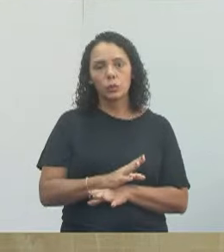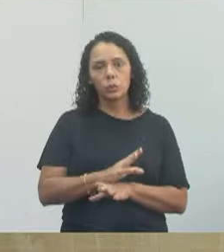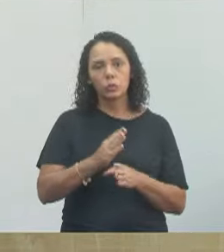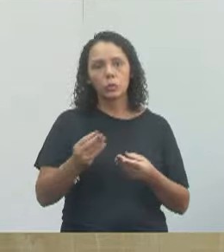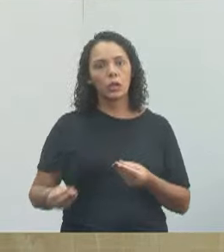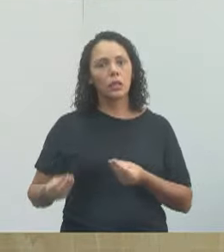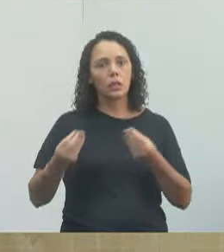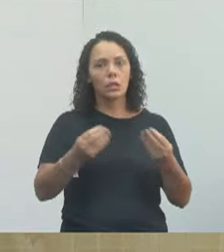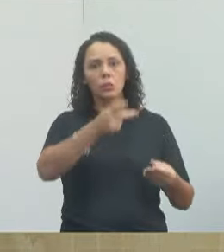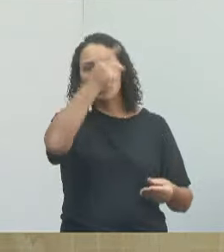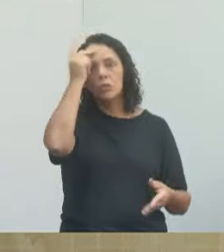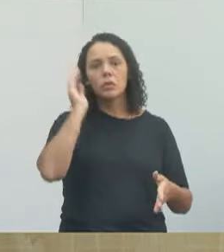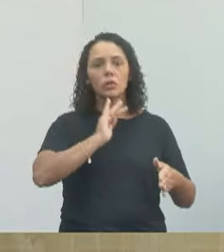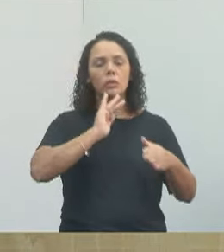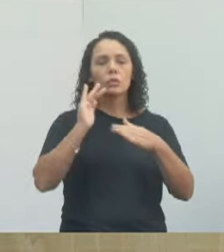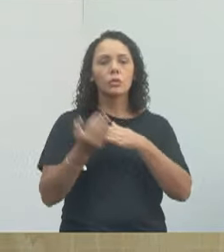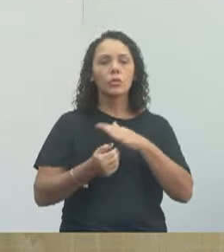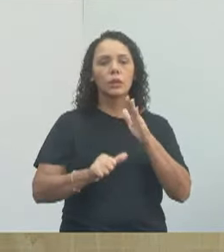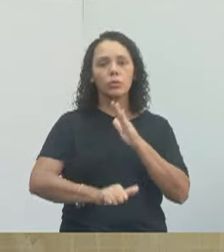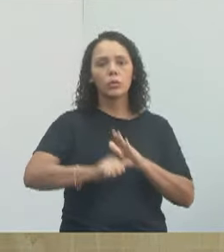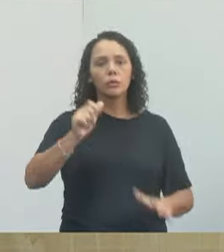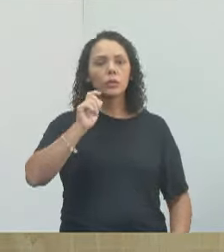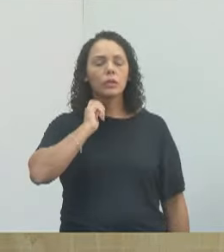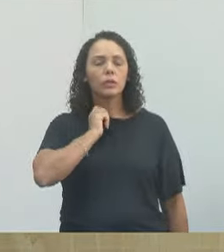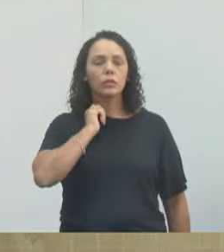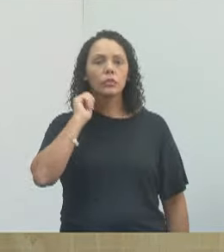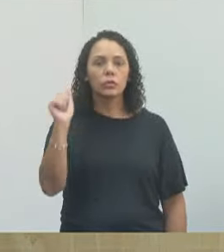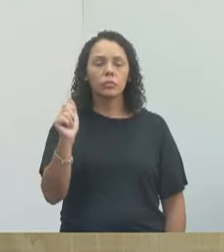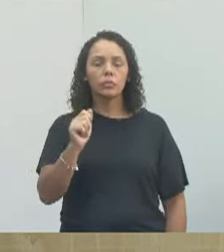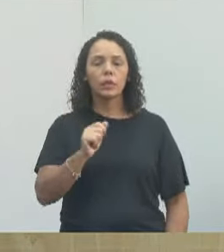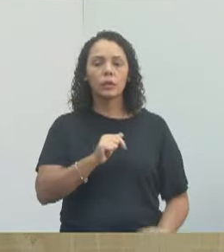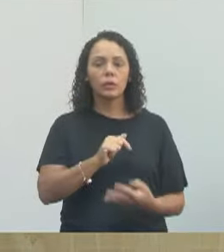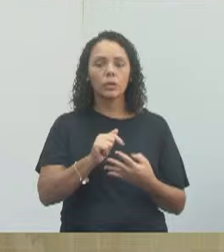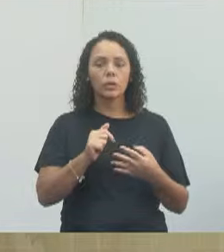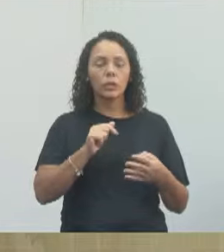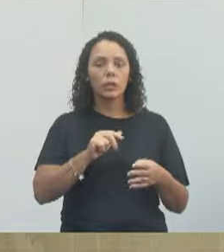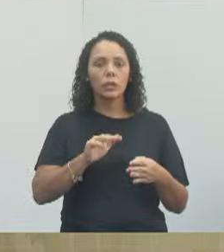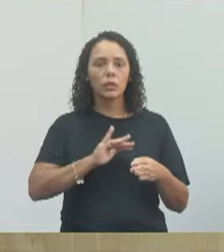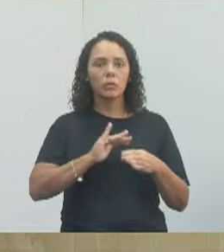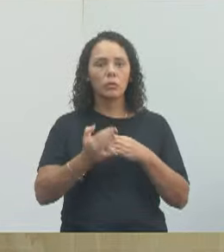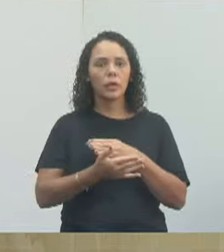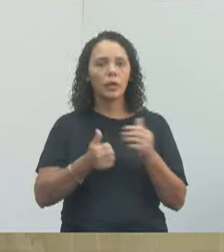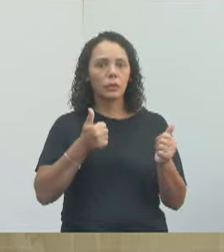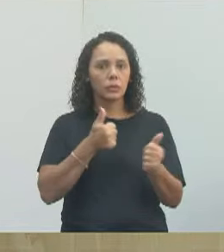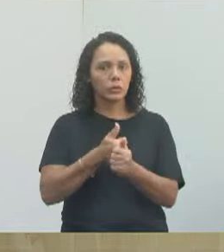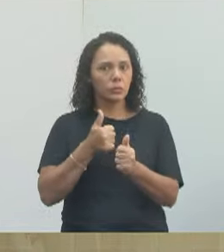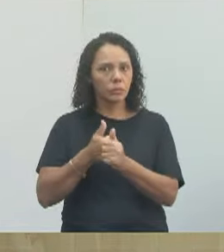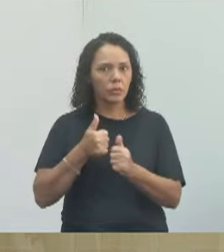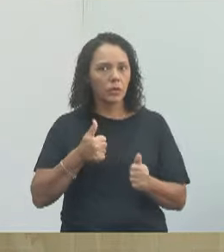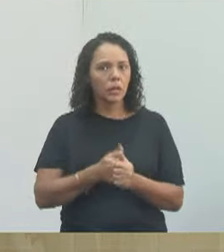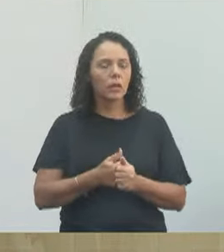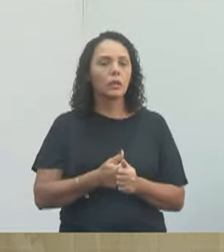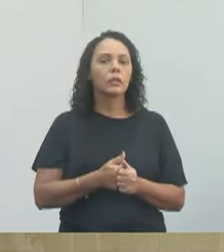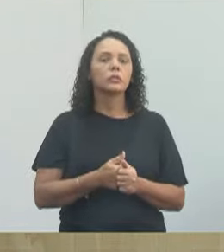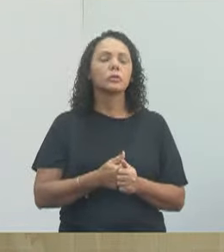do conjunto Primeiro de Maio área da fonte Chácara Marília chácaras Marília Fazenda Conceição Lagoa